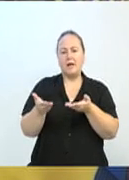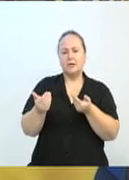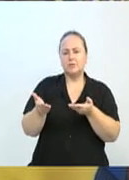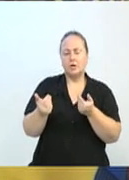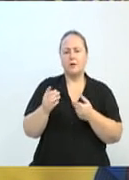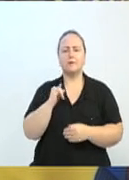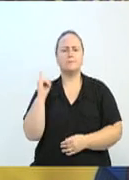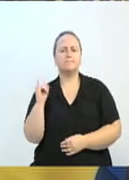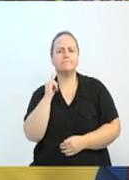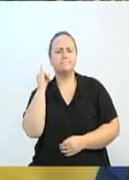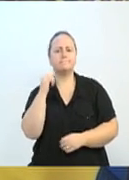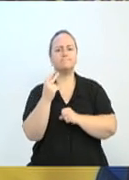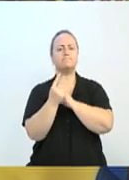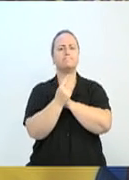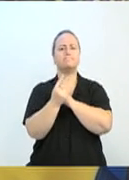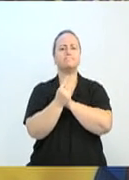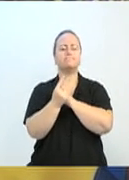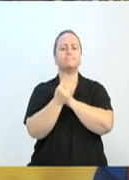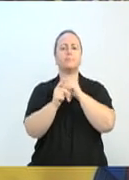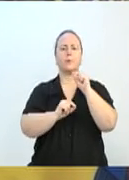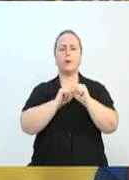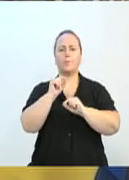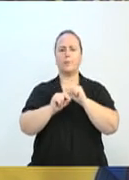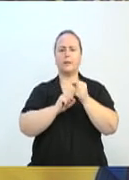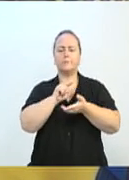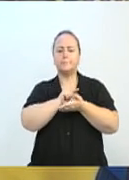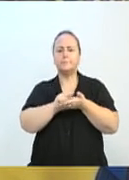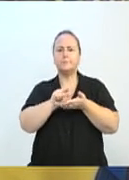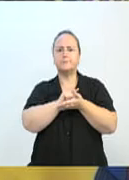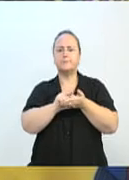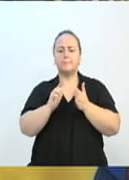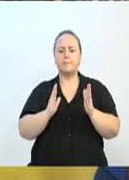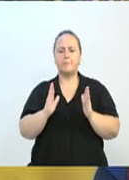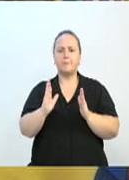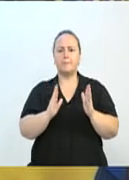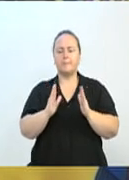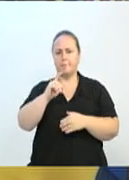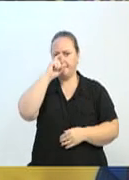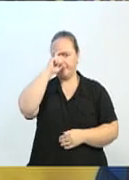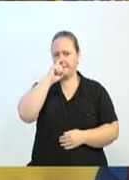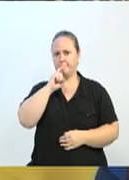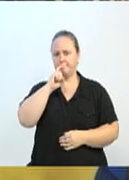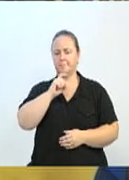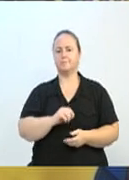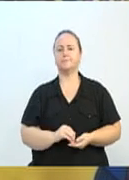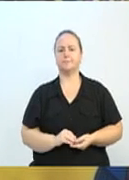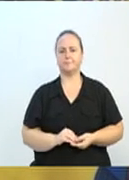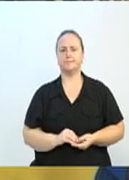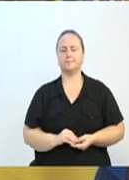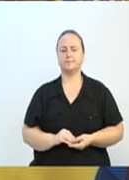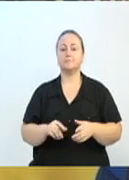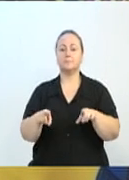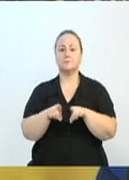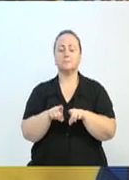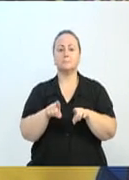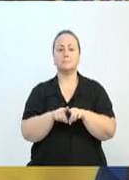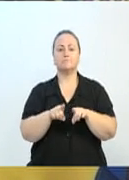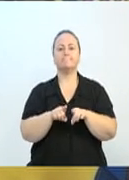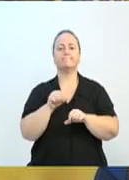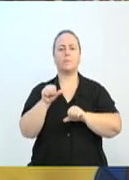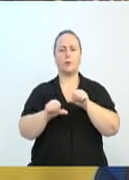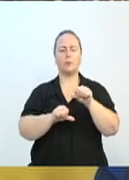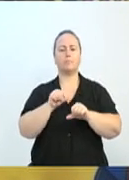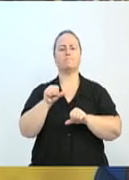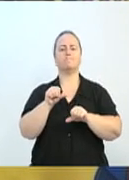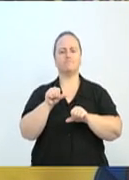de se realizar uma boa higiene durante o período menstrual esse dia também Visa quebrar tabus e